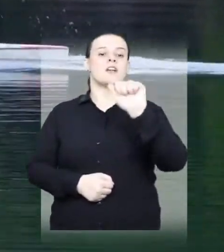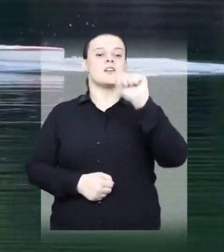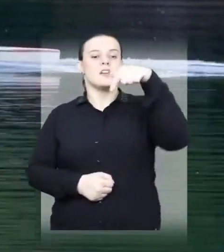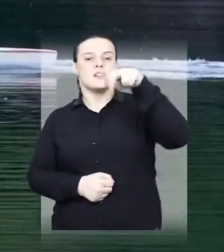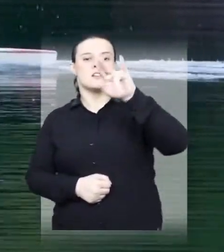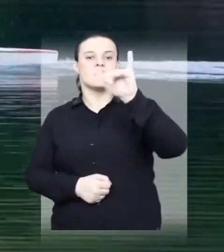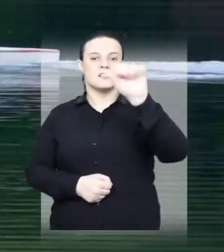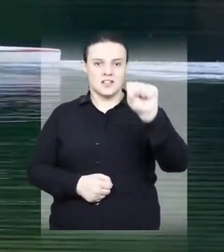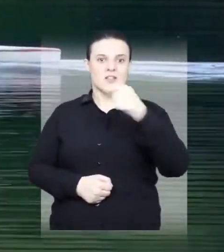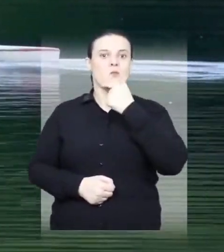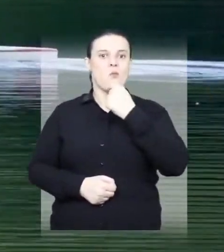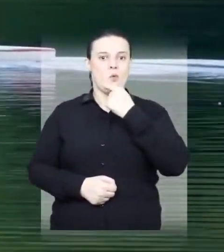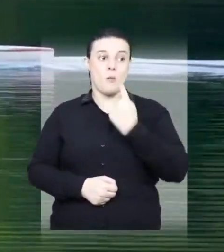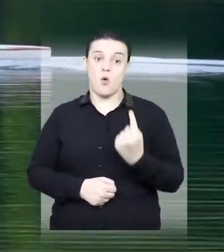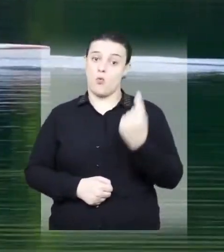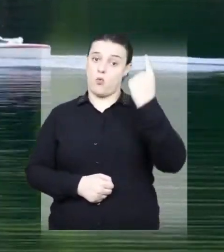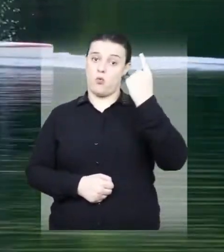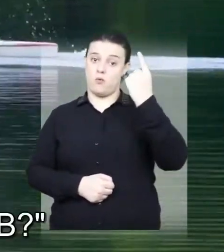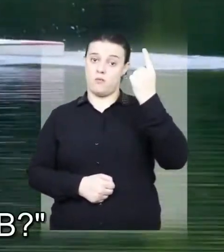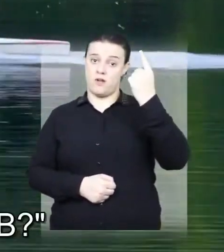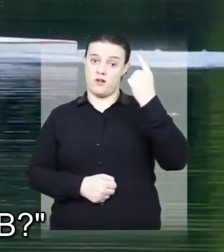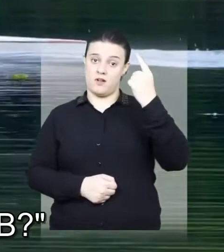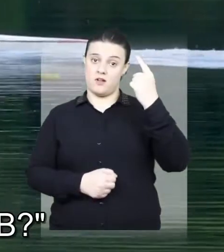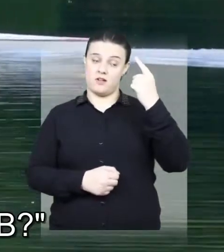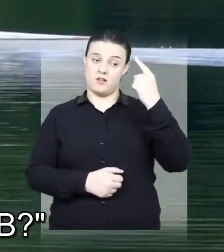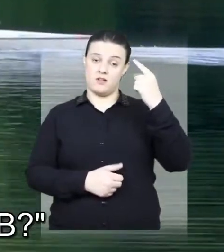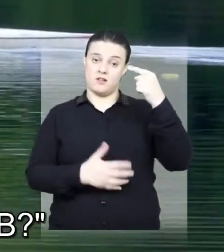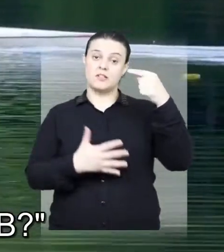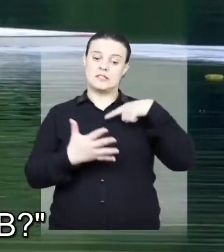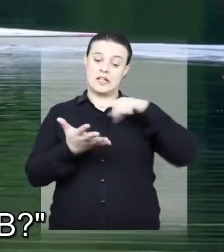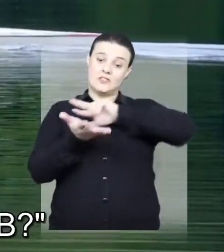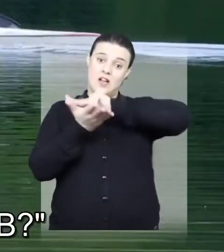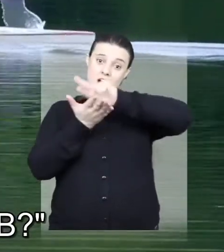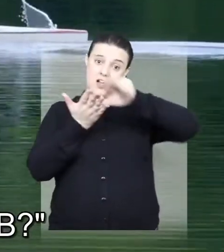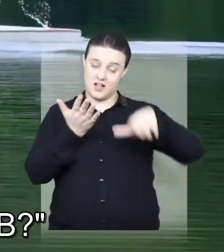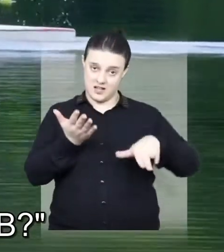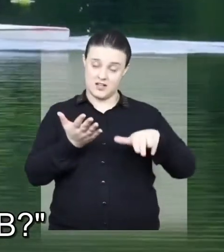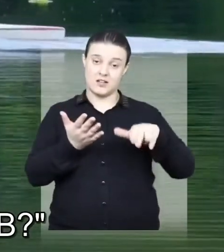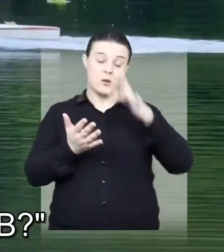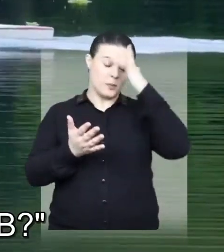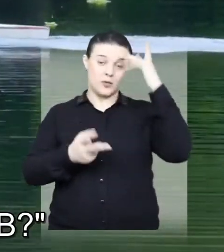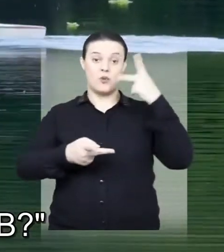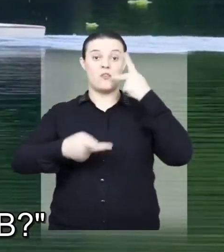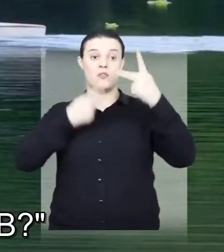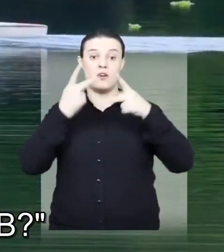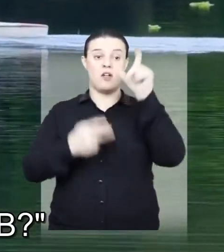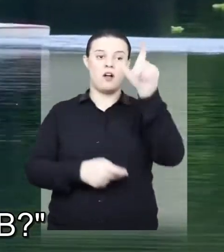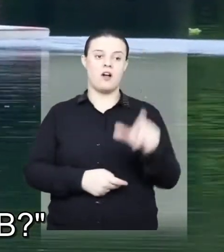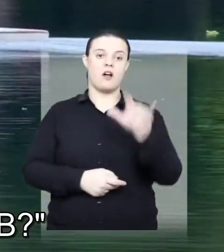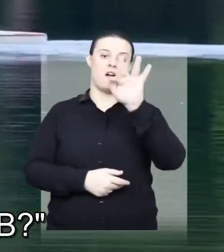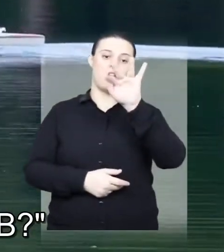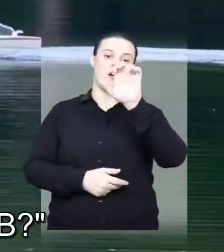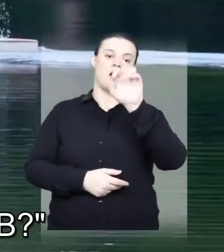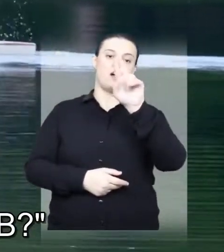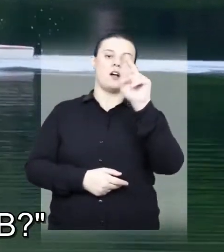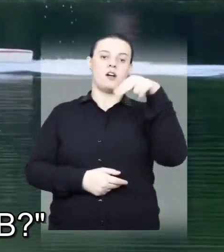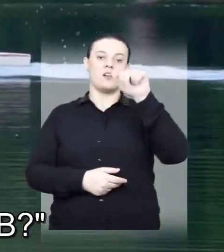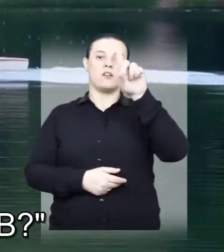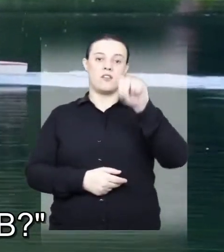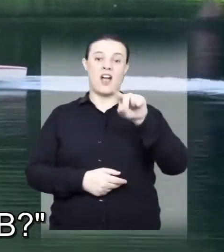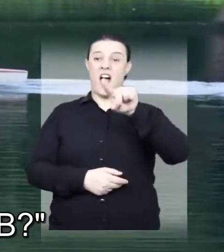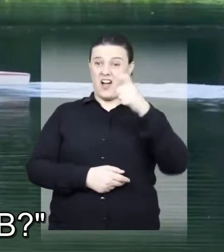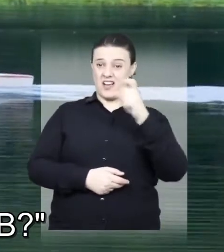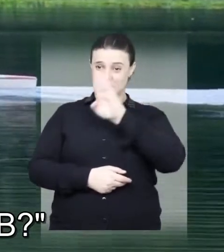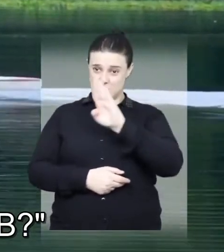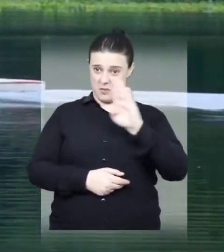Isaquias é uma modalidade na canoagem, né? Mas as pessoas, para falar de Fernando, Fernando Fernandes é